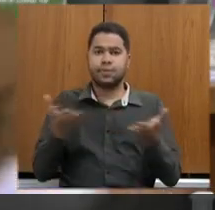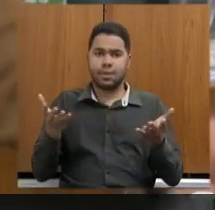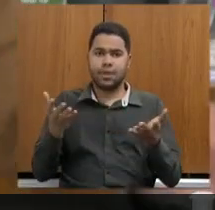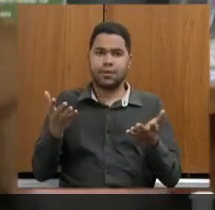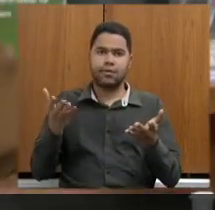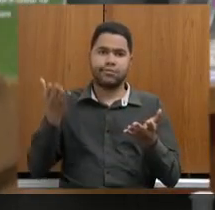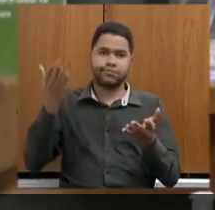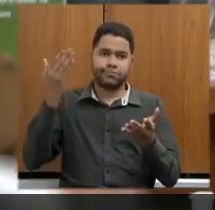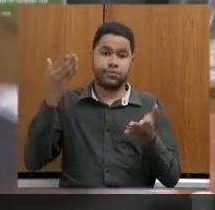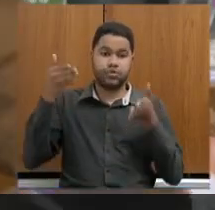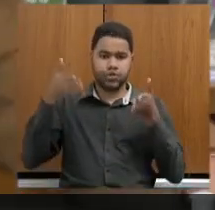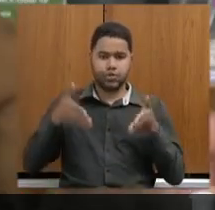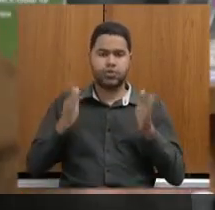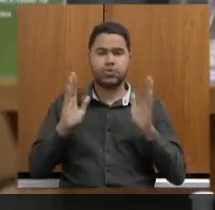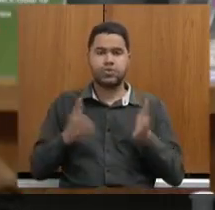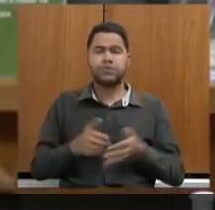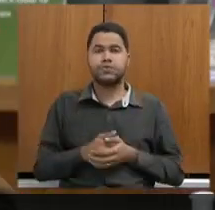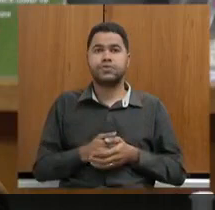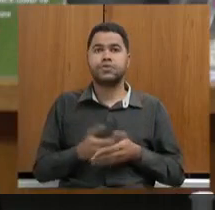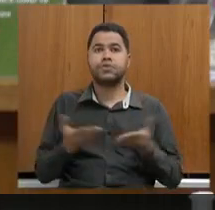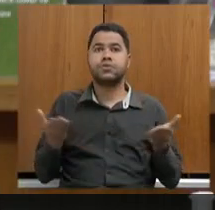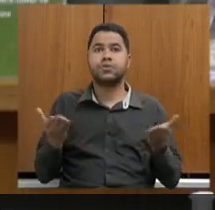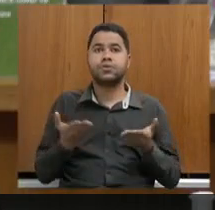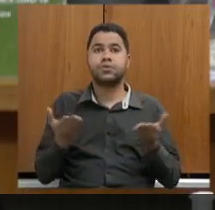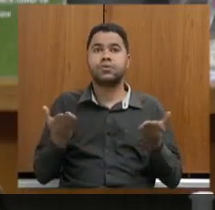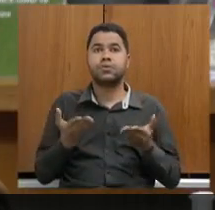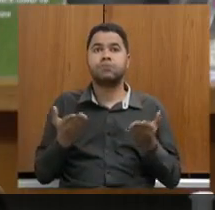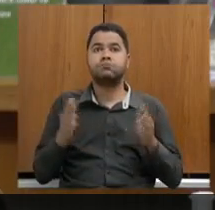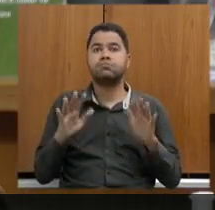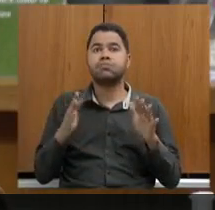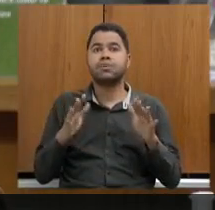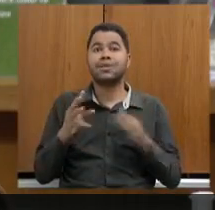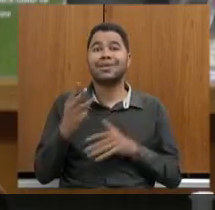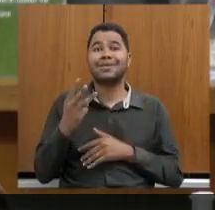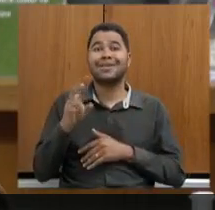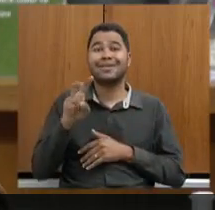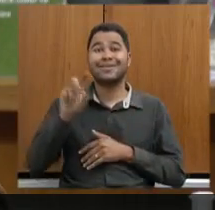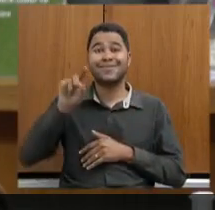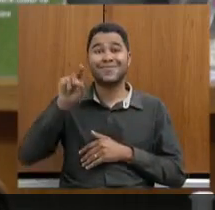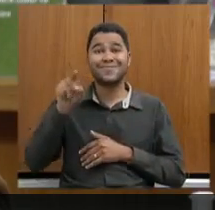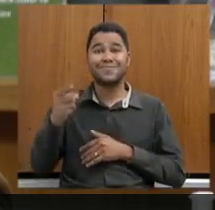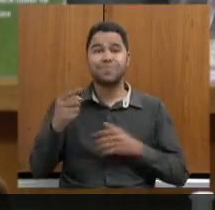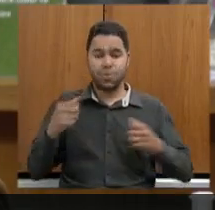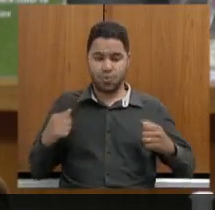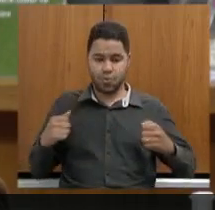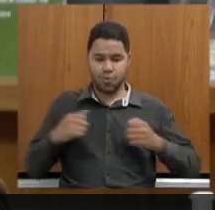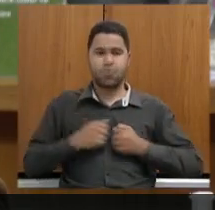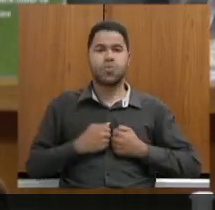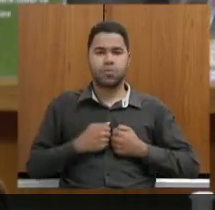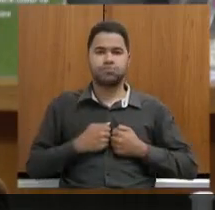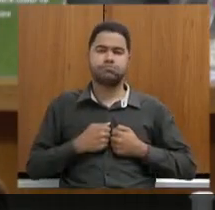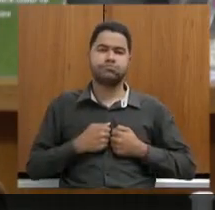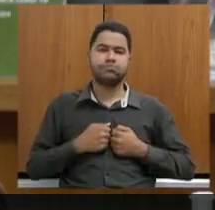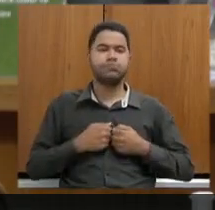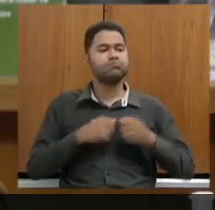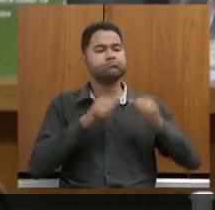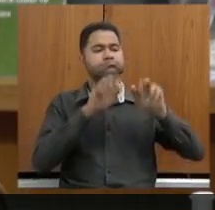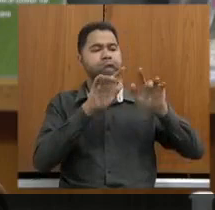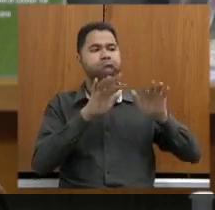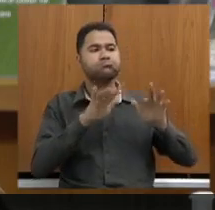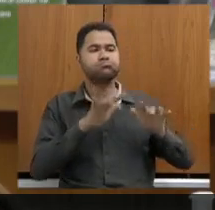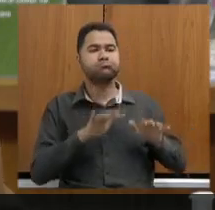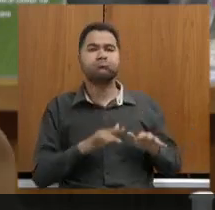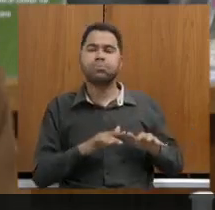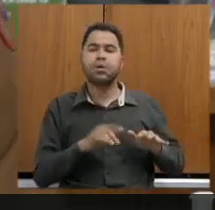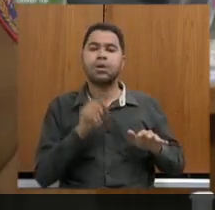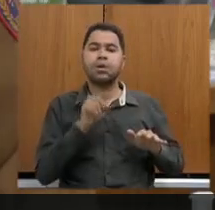aquisição do ano passado já chegaram Então hoje eu tenho ter em torno de 35 mil coletes né nós fizemos memorando não há